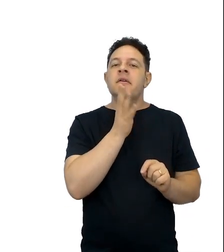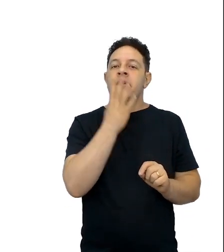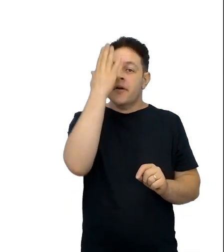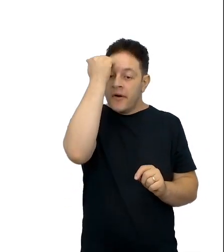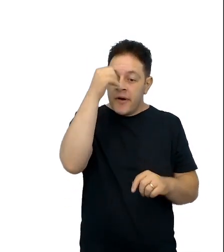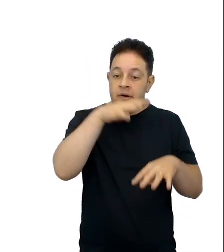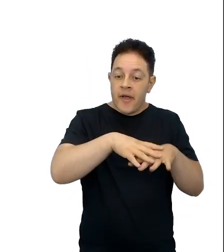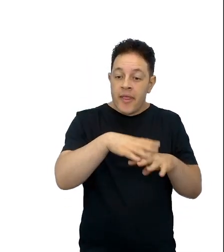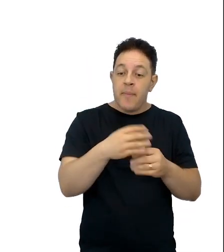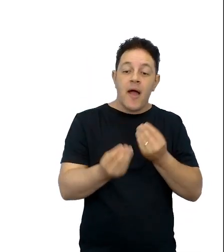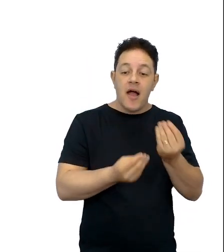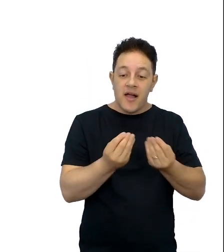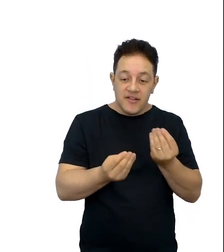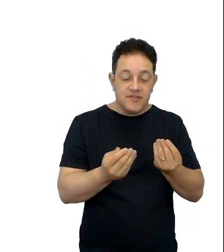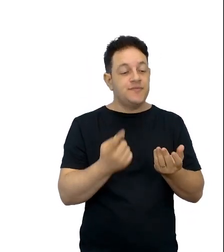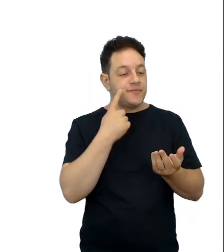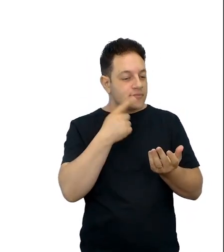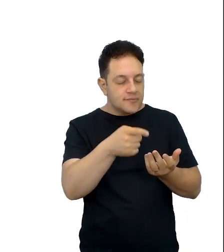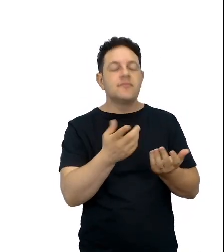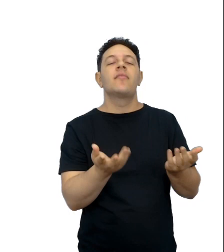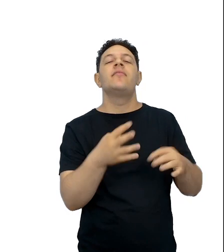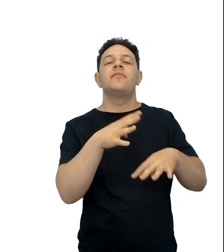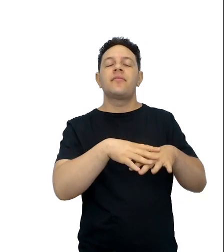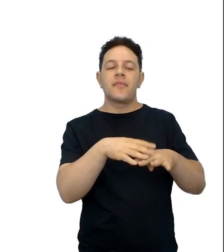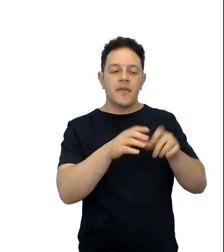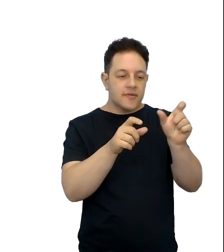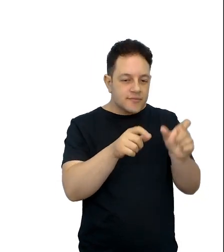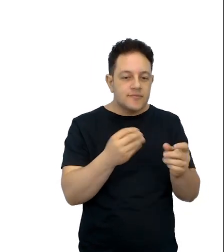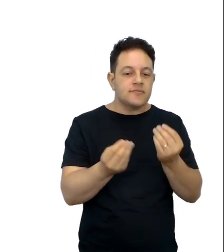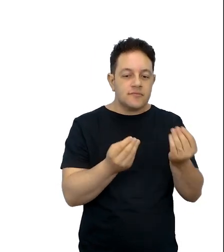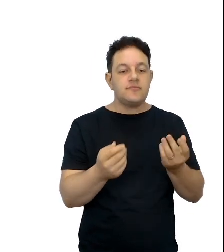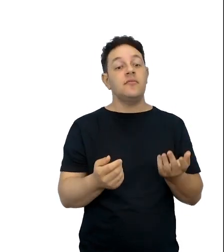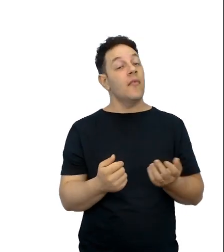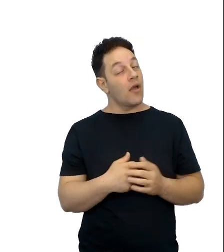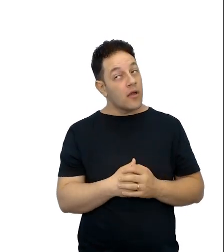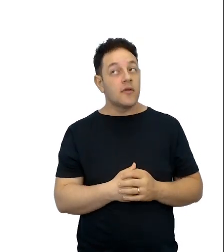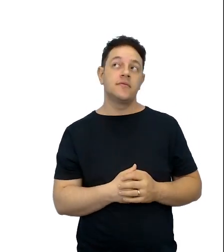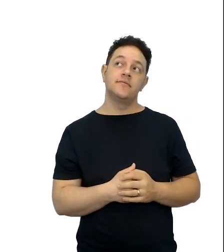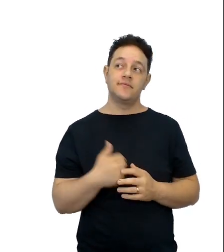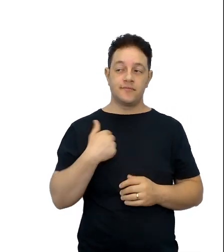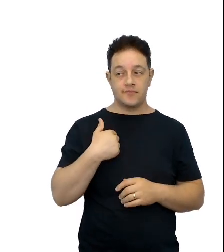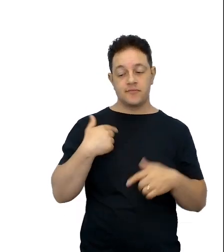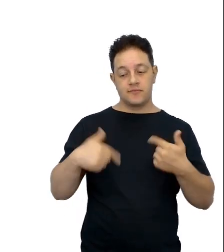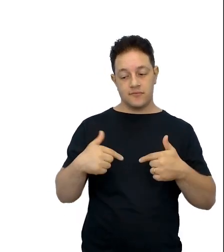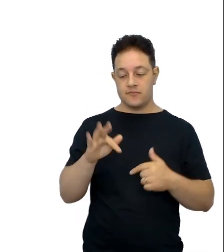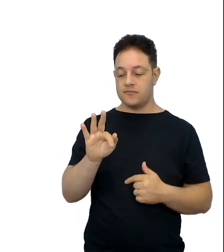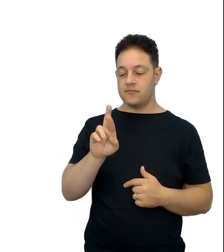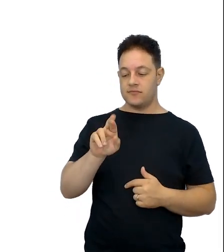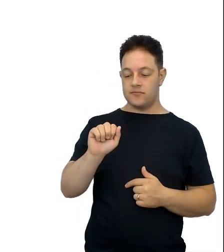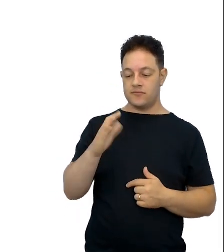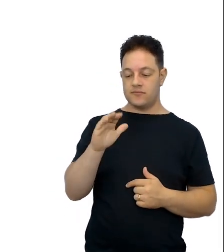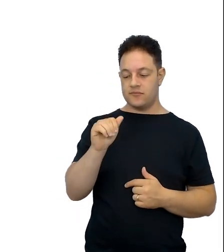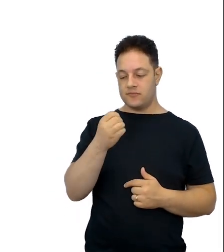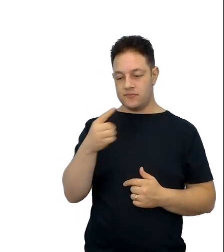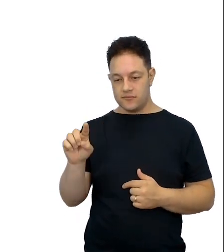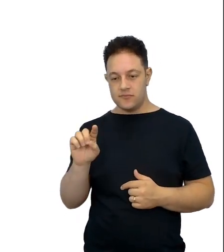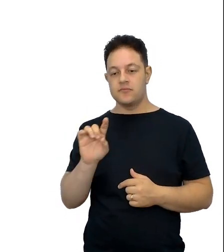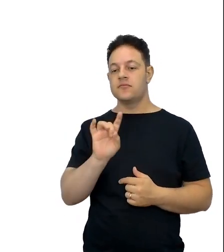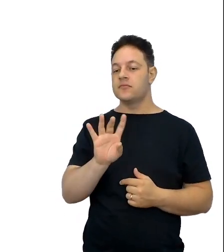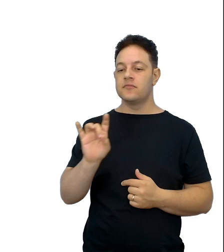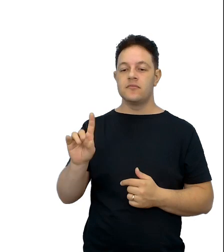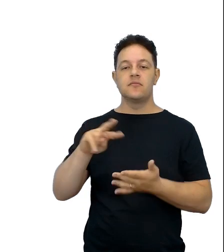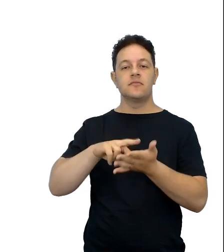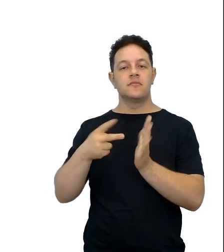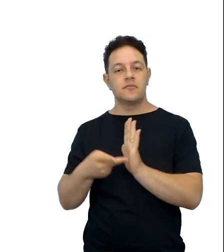conhecimento matemático. O que o objeto de conhecimento matemático fala? Eu trabalho com fração e seus significados. Olha